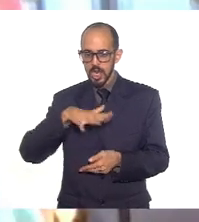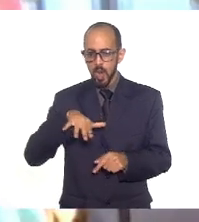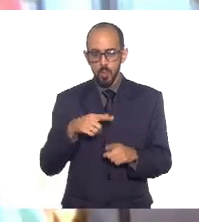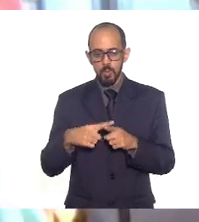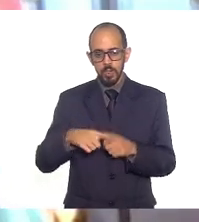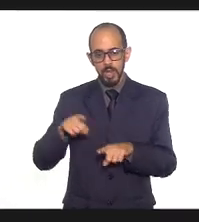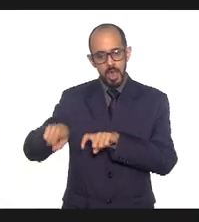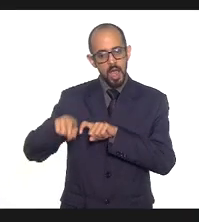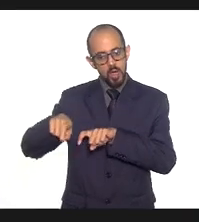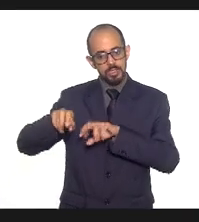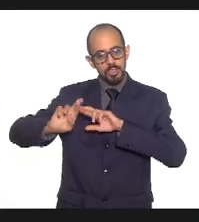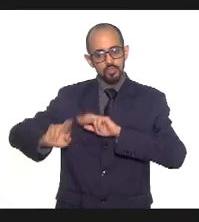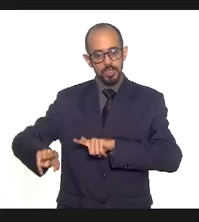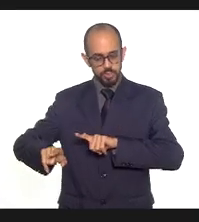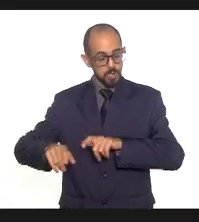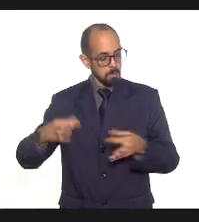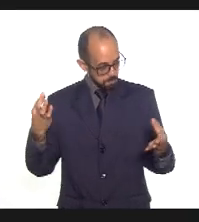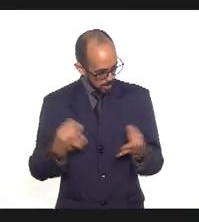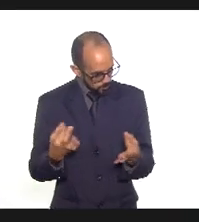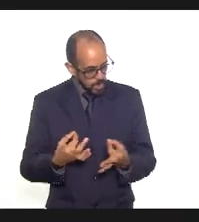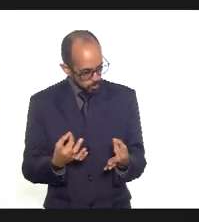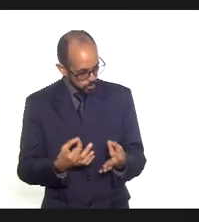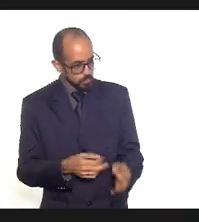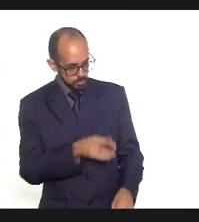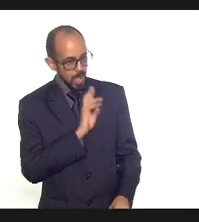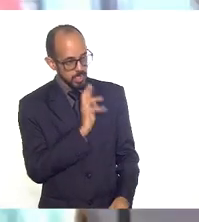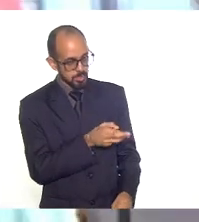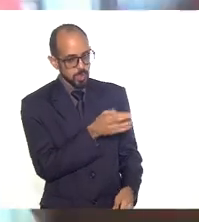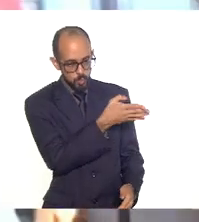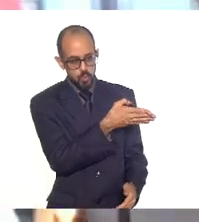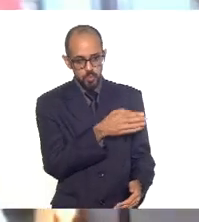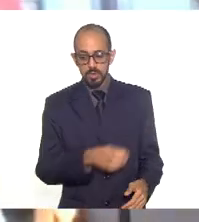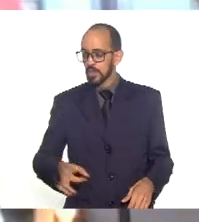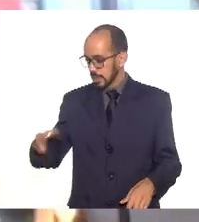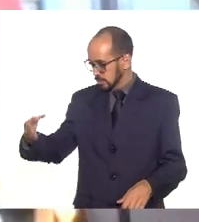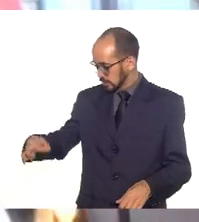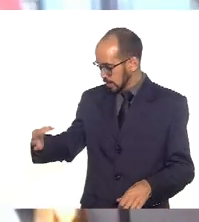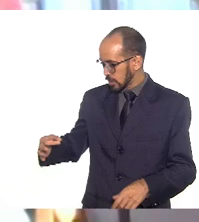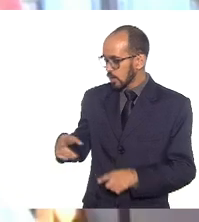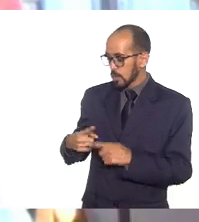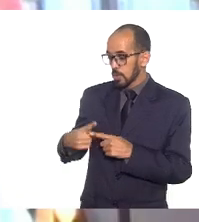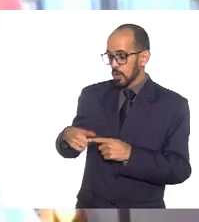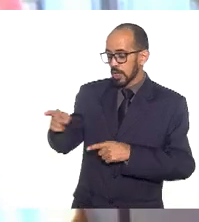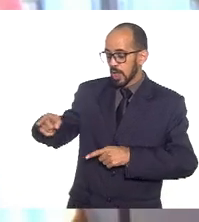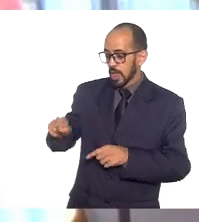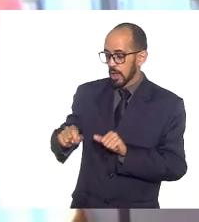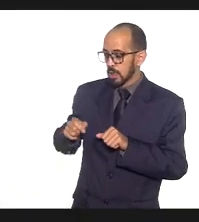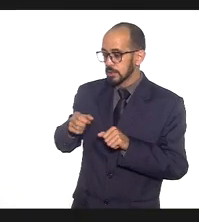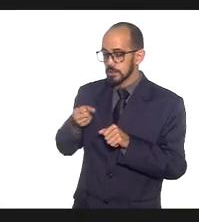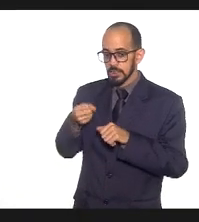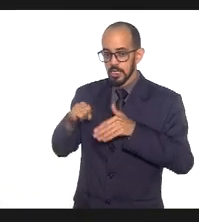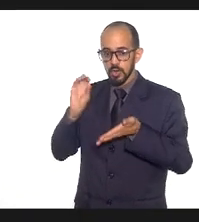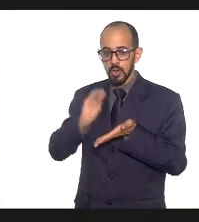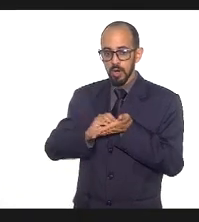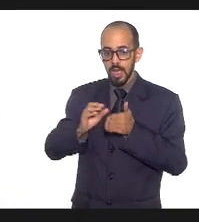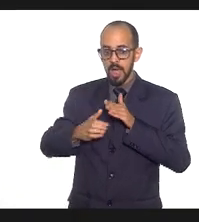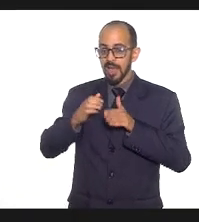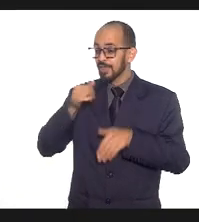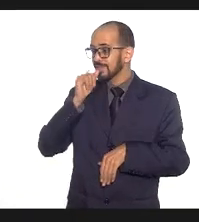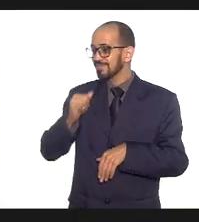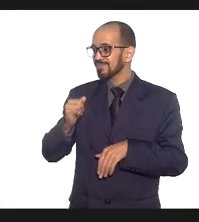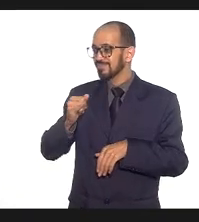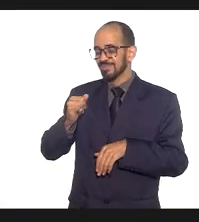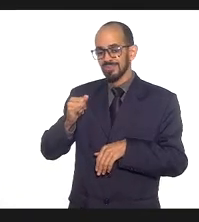Eu acho que deveria... Perfeito, Mink. Perfeito. Estou certo? Deveria Certíssimo. Ser as concessionárias. Perfeito. Porque no interior é